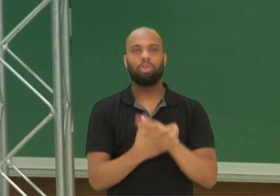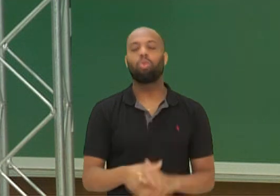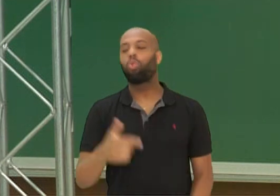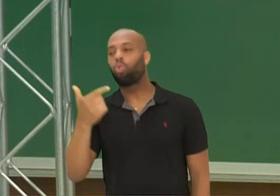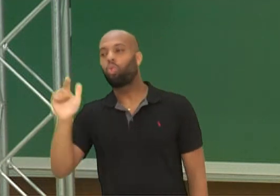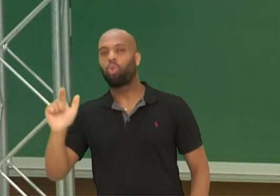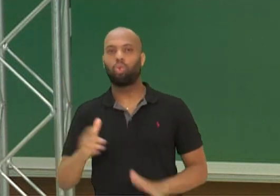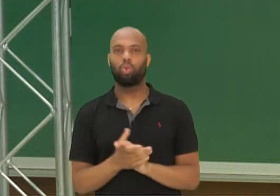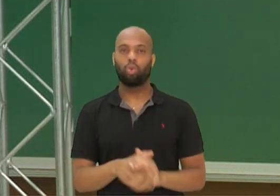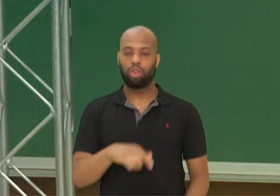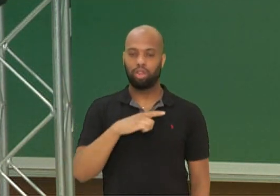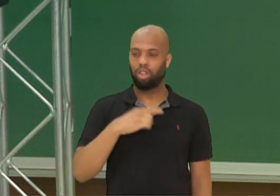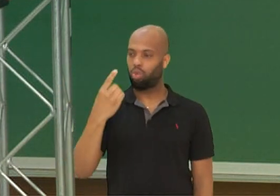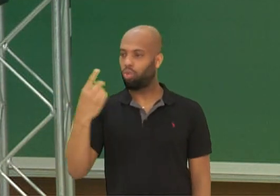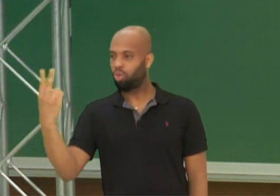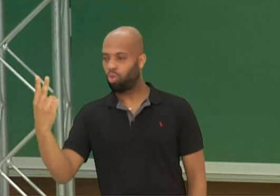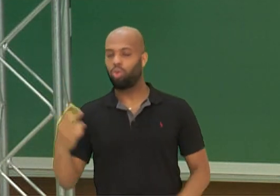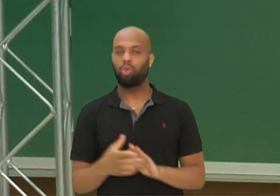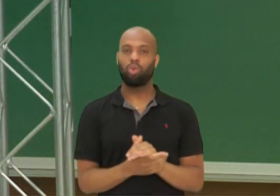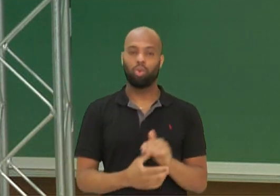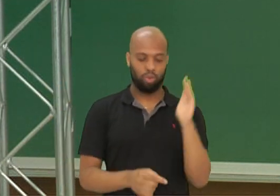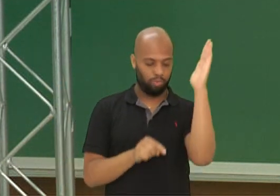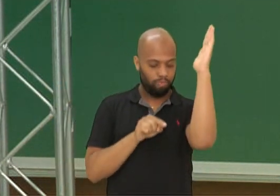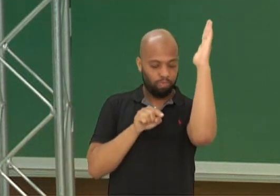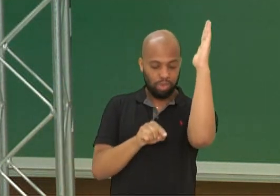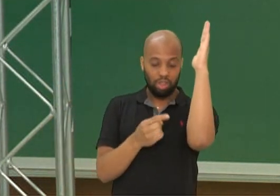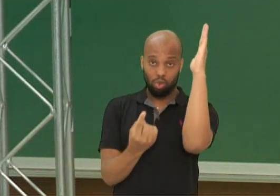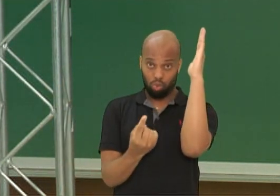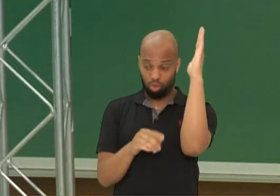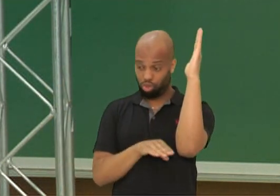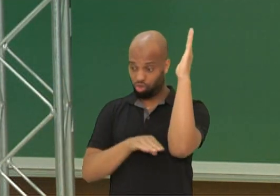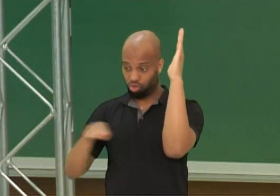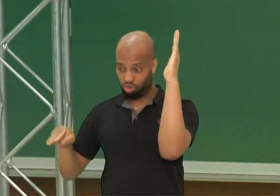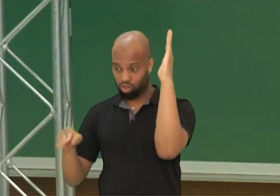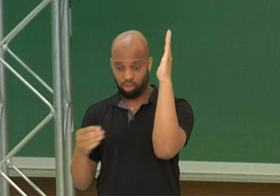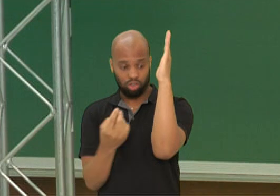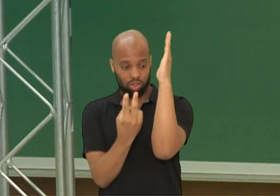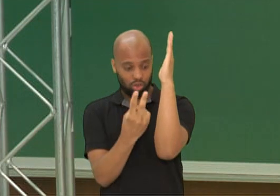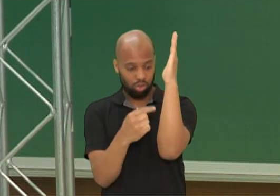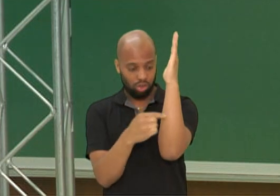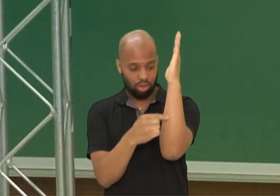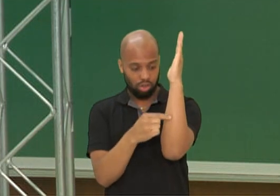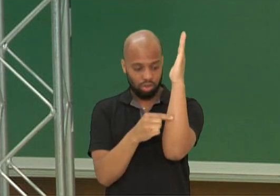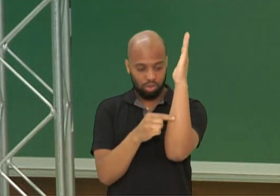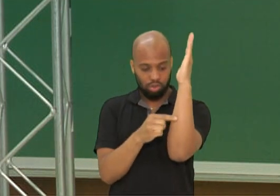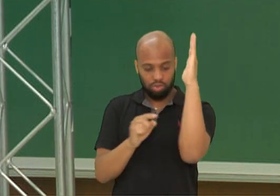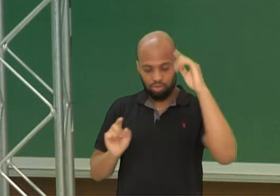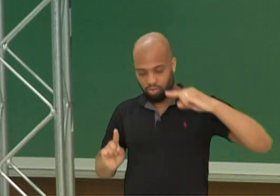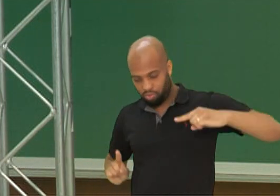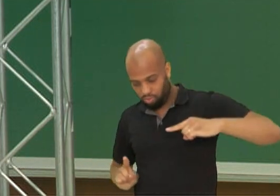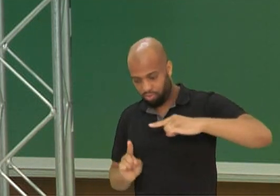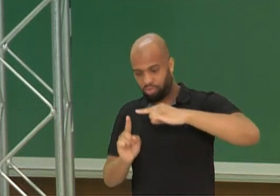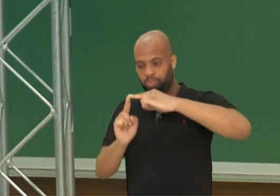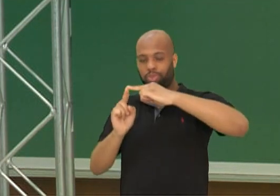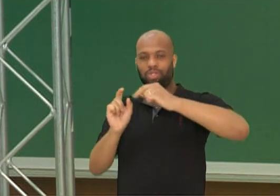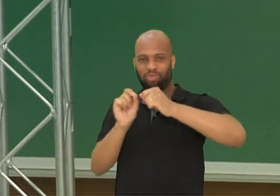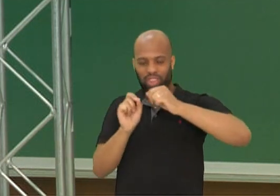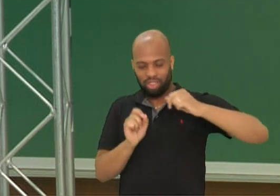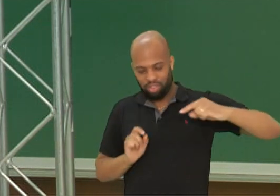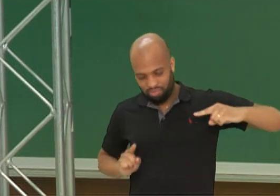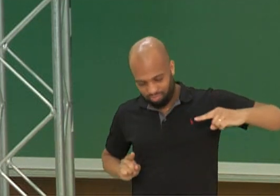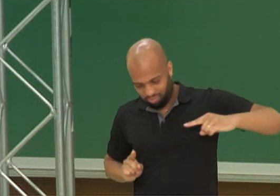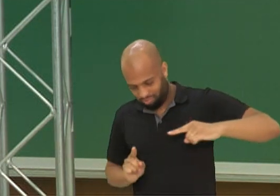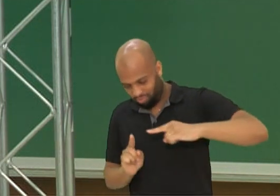Outro ponto, 1 e 2, 1 para x, 2 para y, né? Faz as linhas auxiliares para